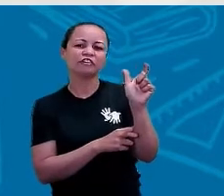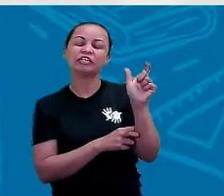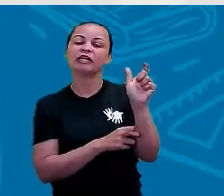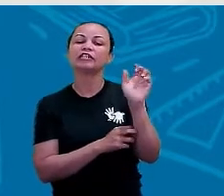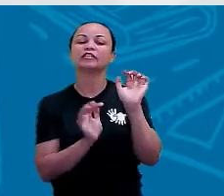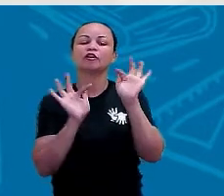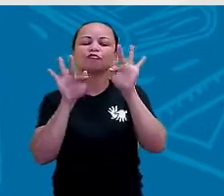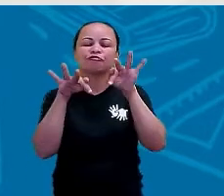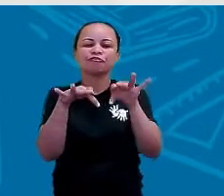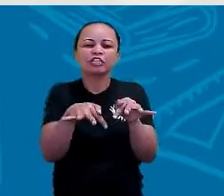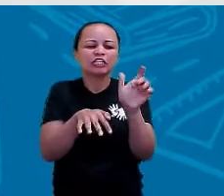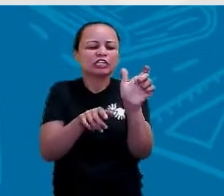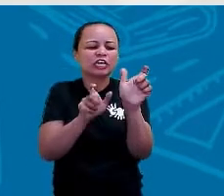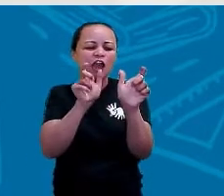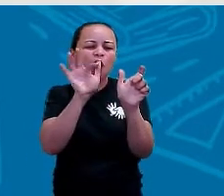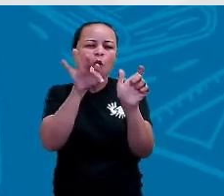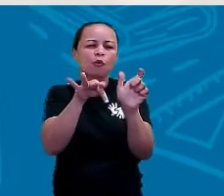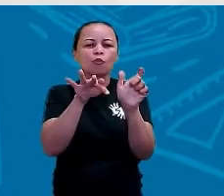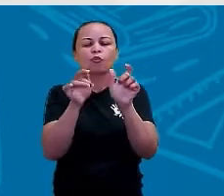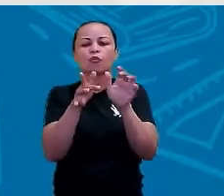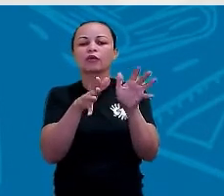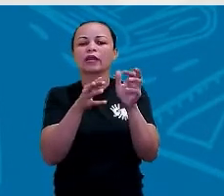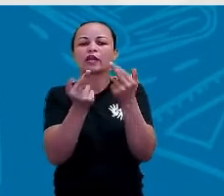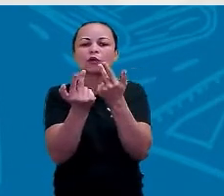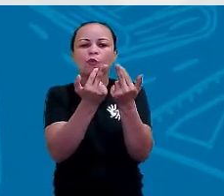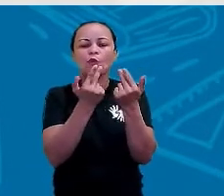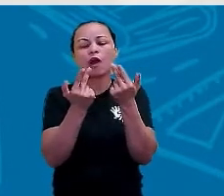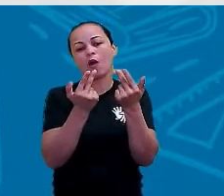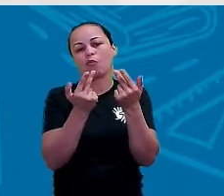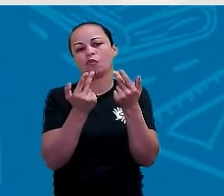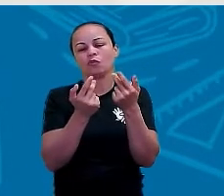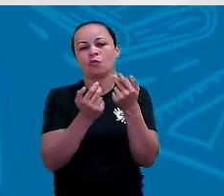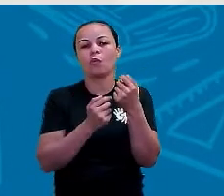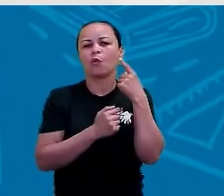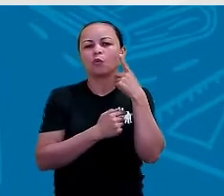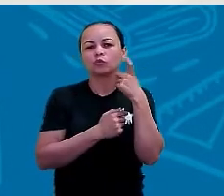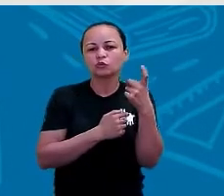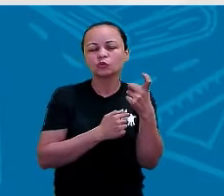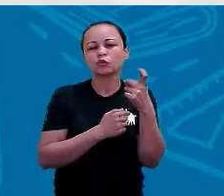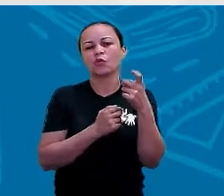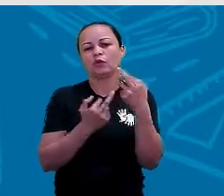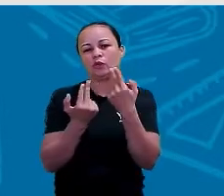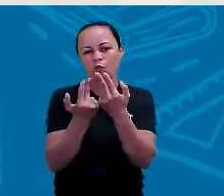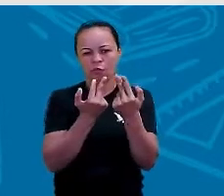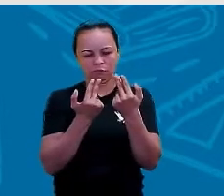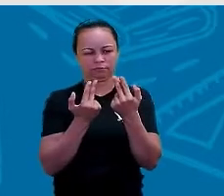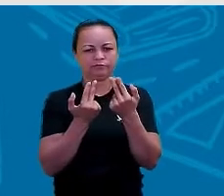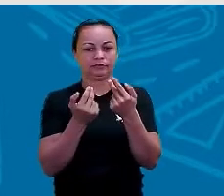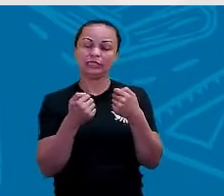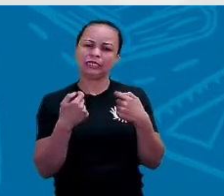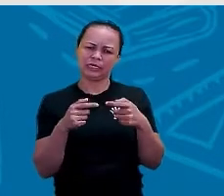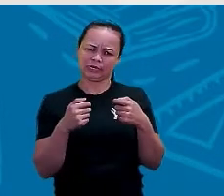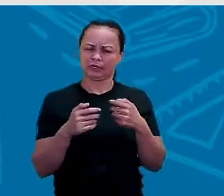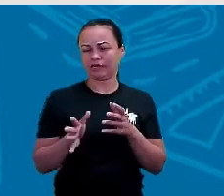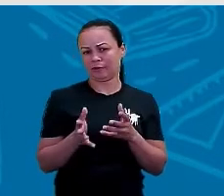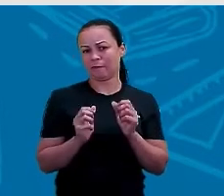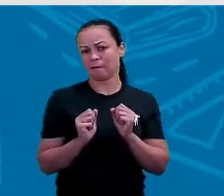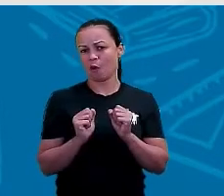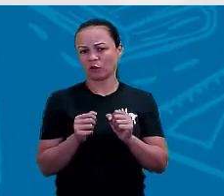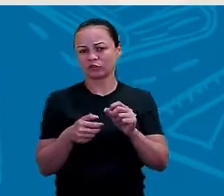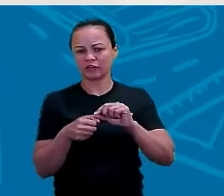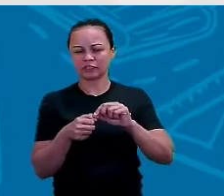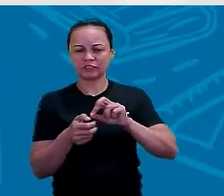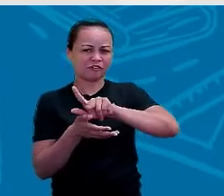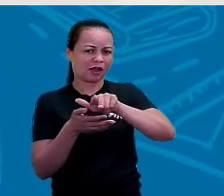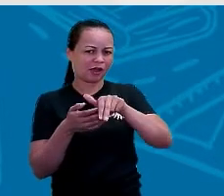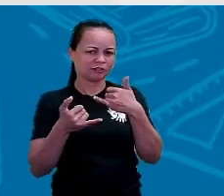terminações iguais, com o mesmo som, e dá para fazer um monte de brincadeiras com